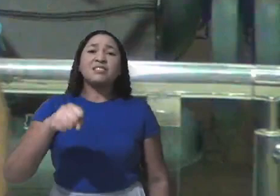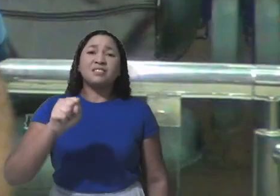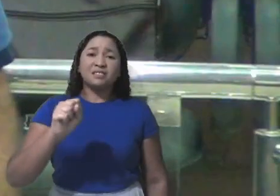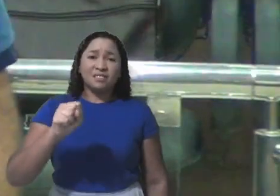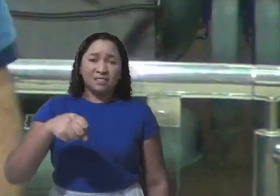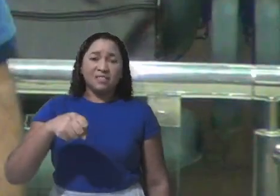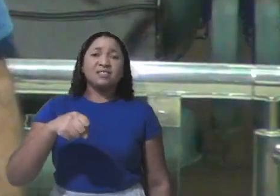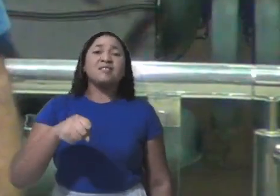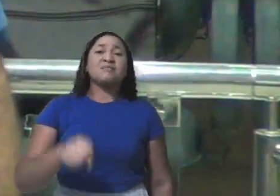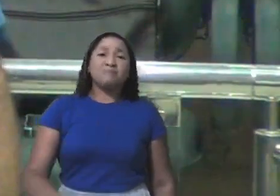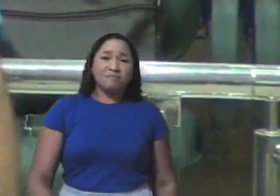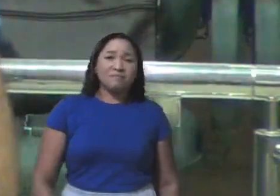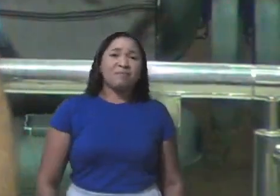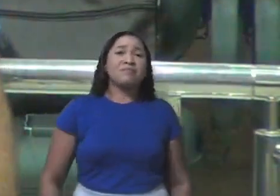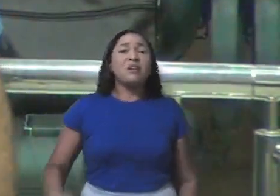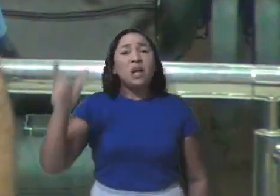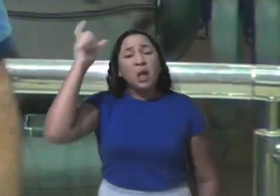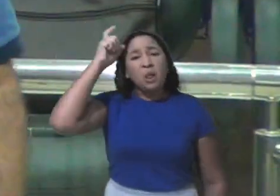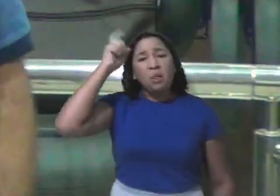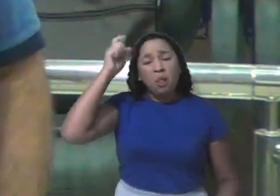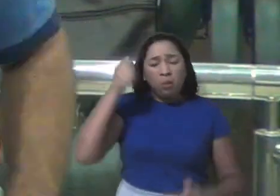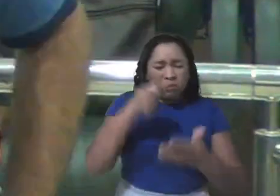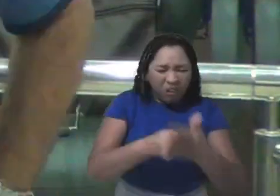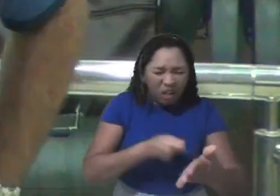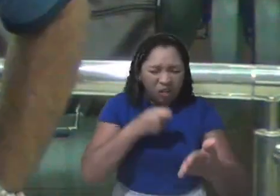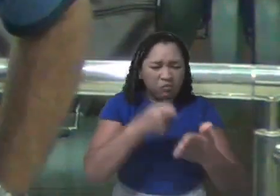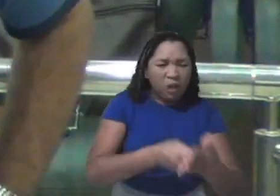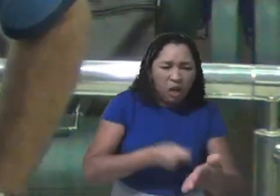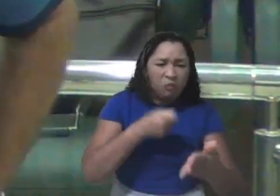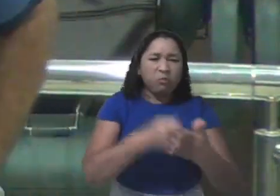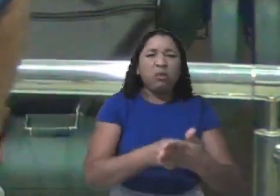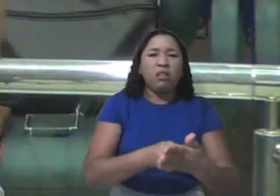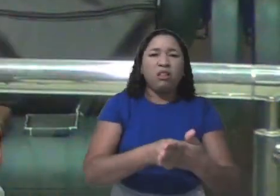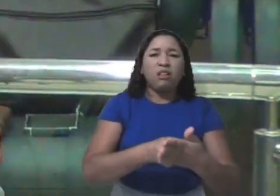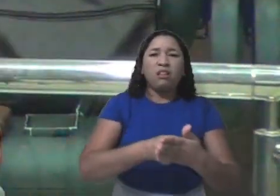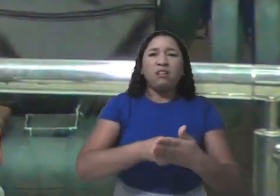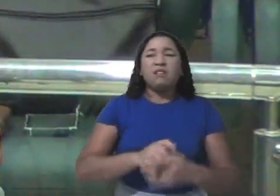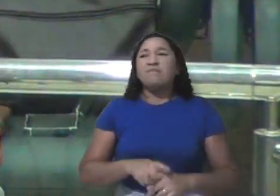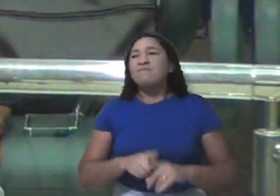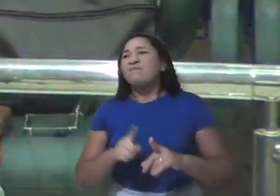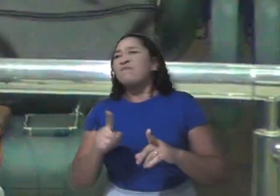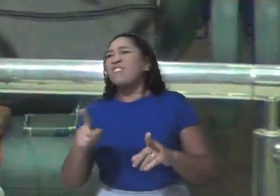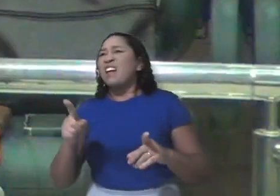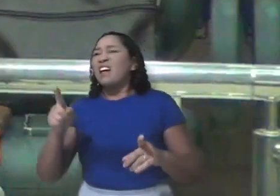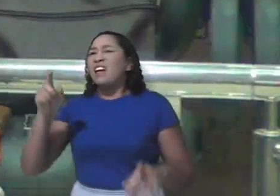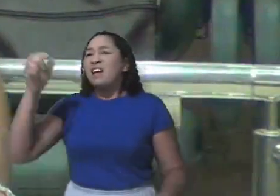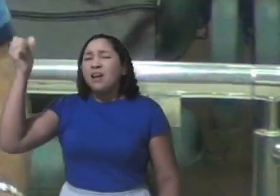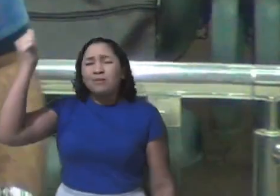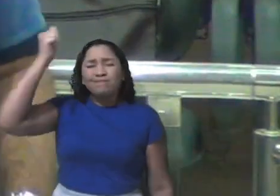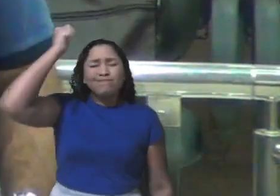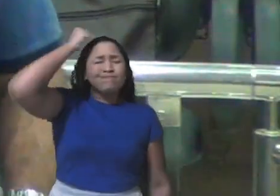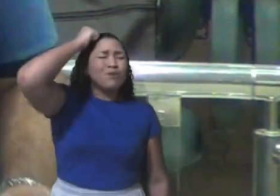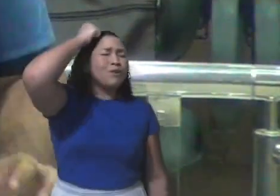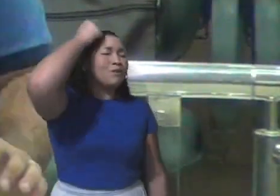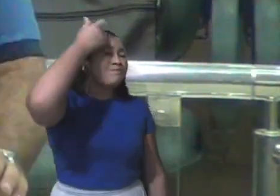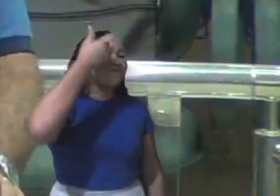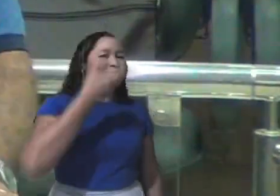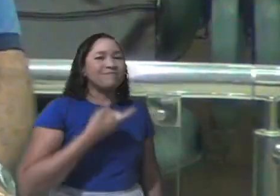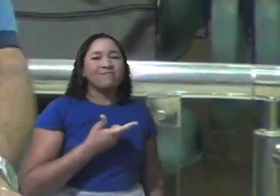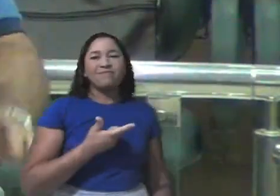investidas de um vil tentador, mas nenhuma condenação